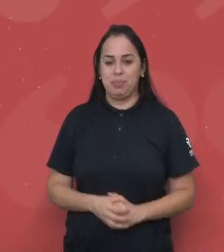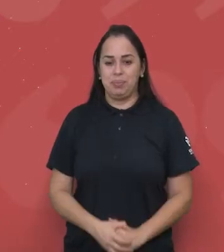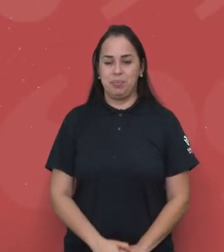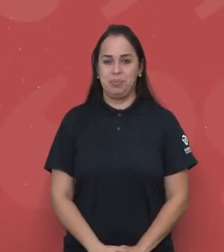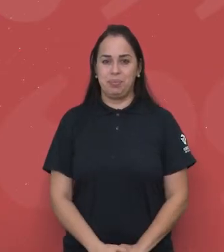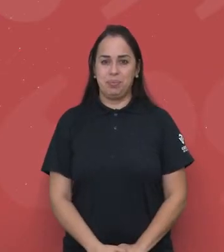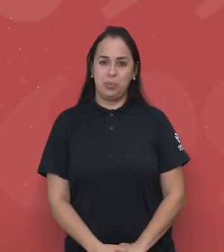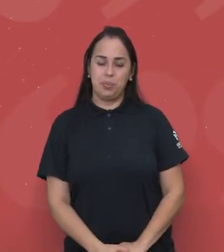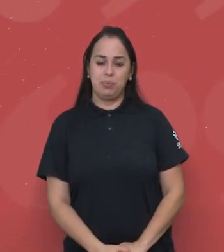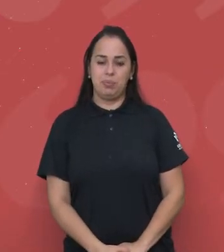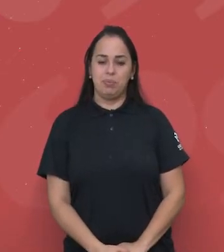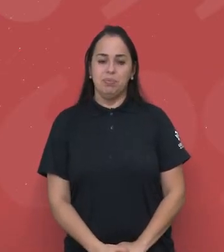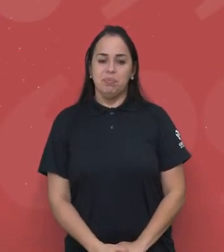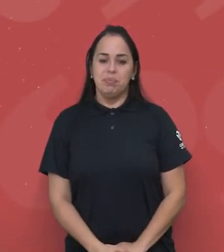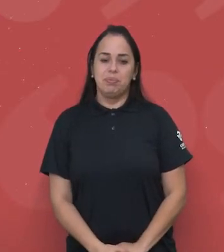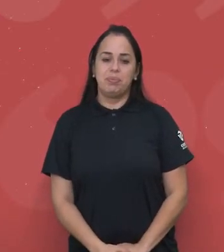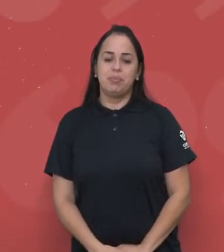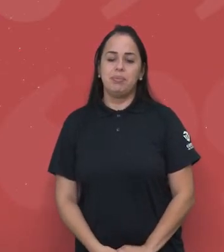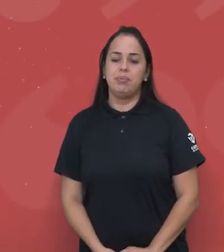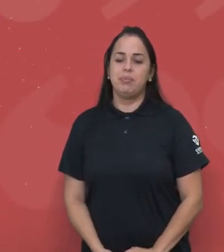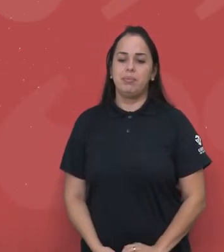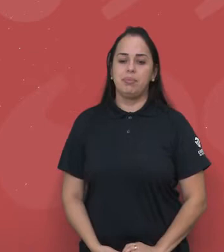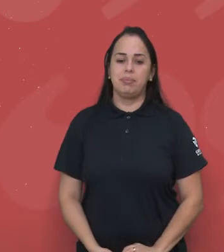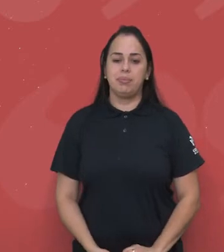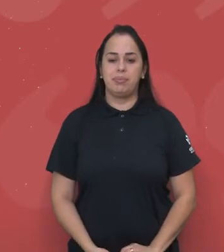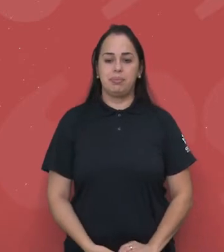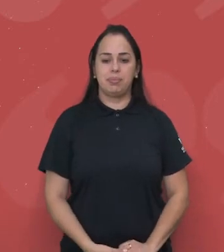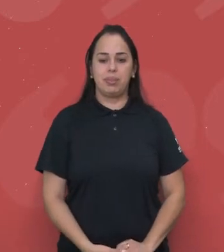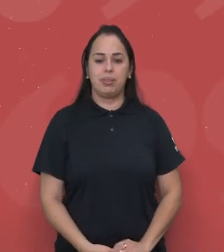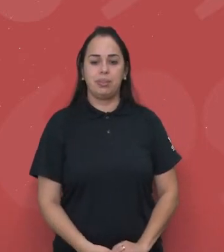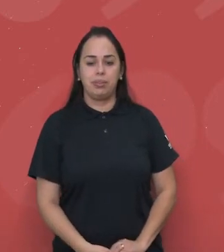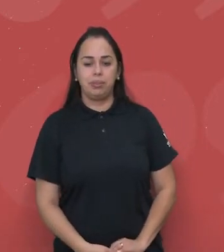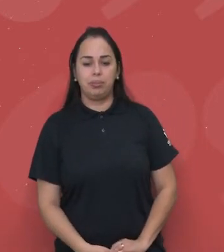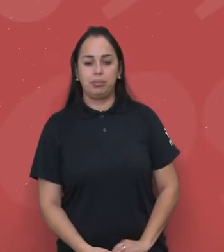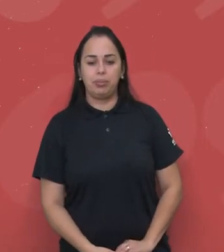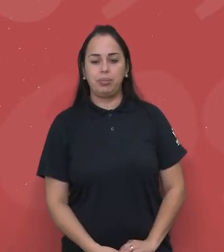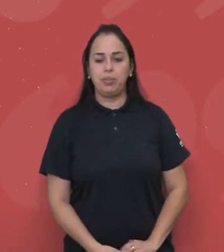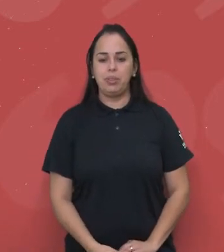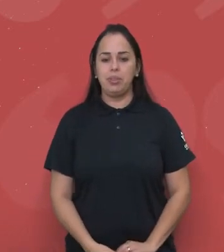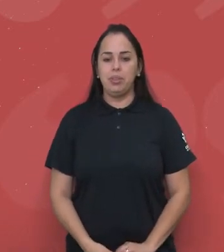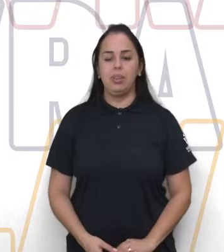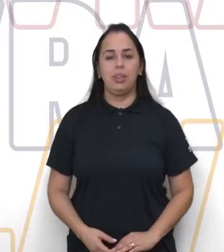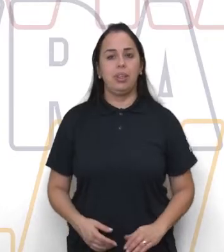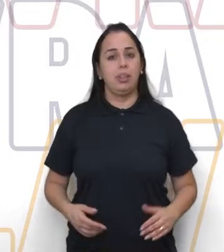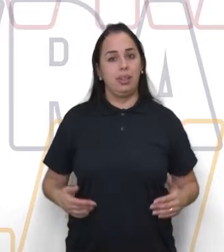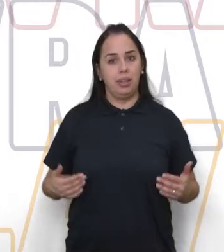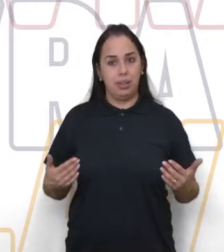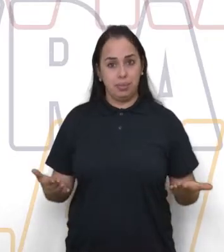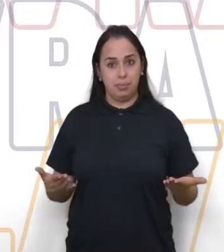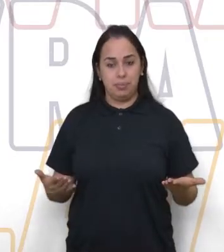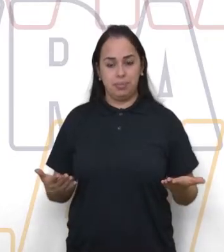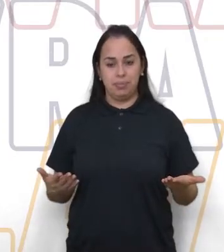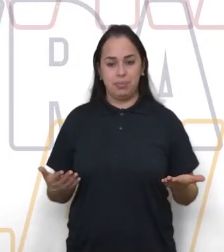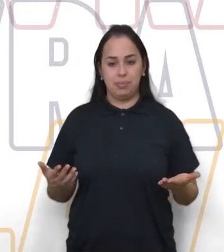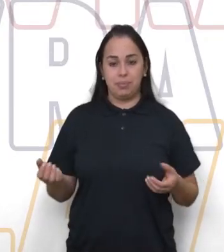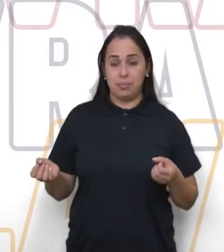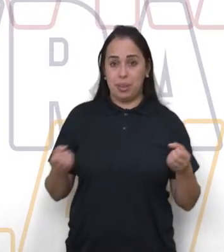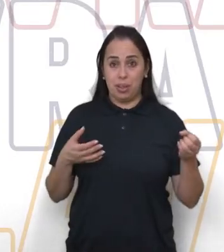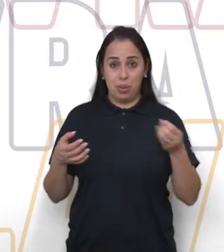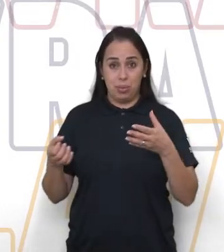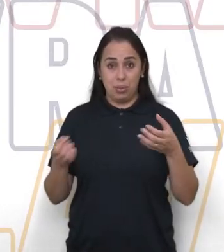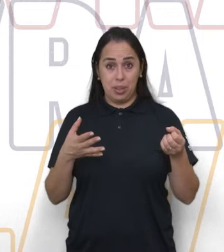Quais são as tendências tecnológicas para as indústrias nos próximos anos a tendência